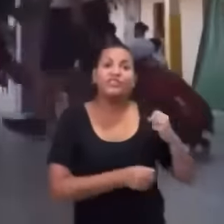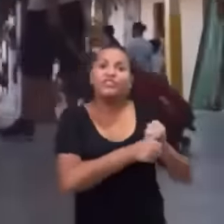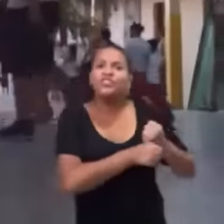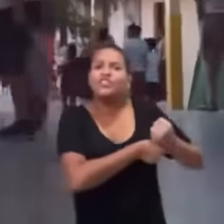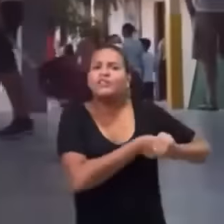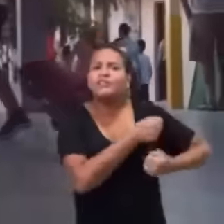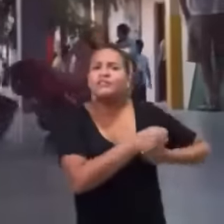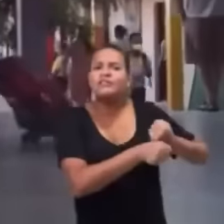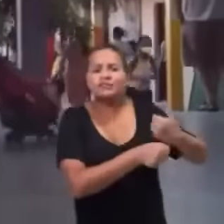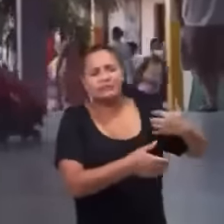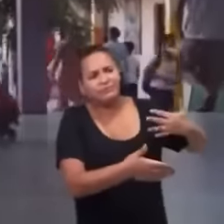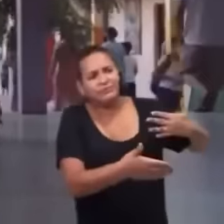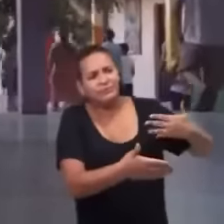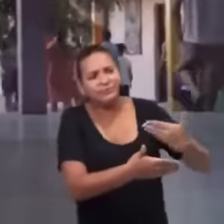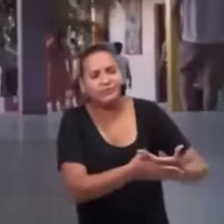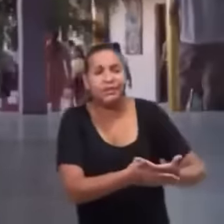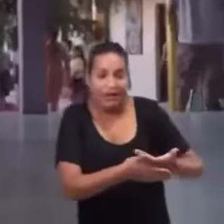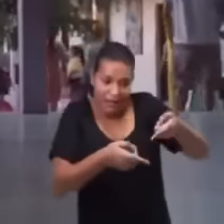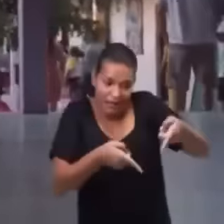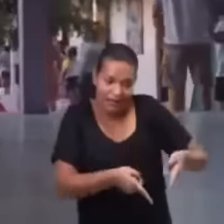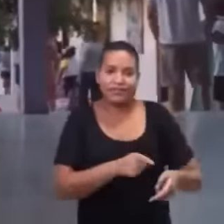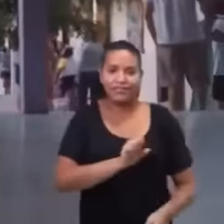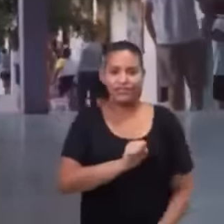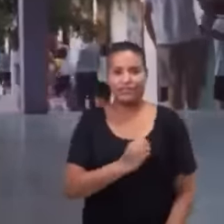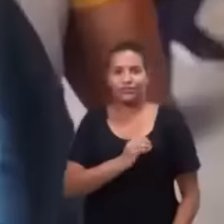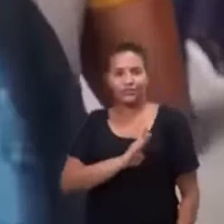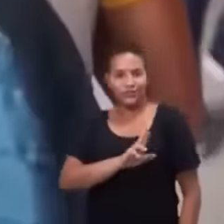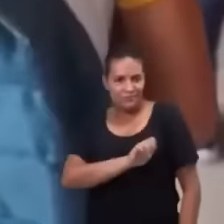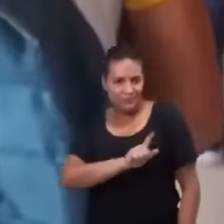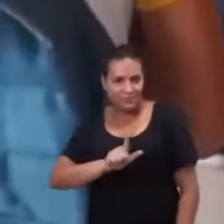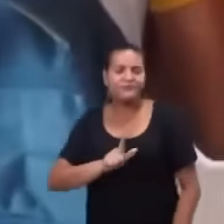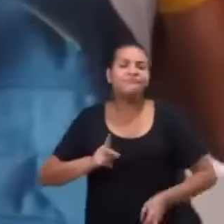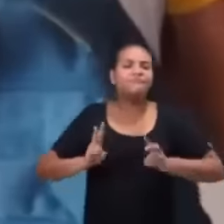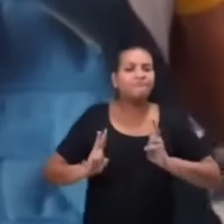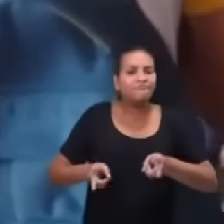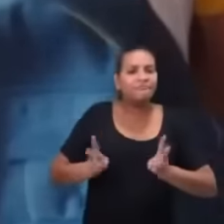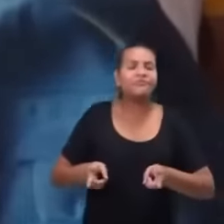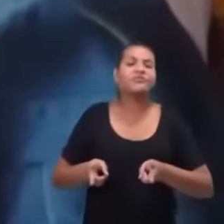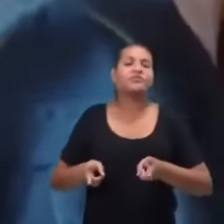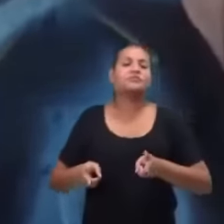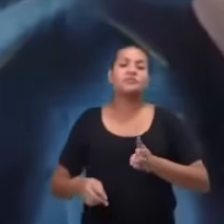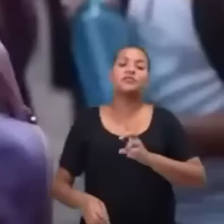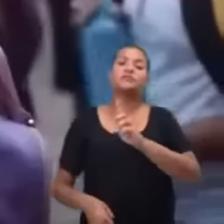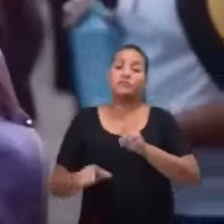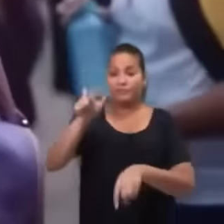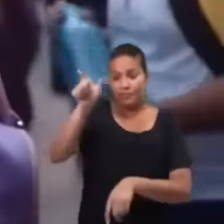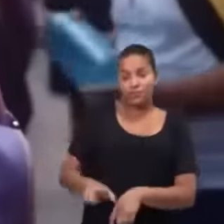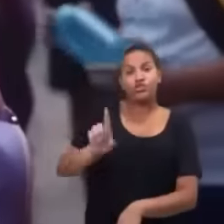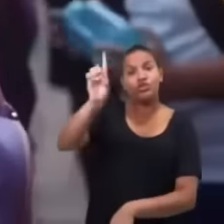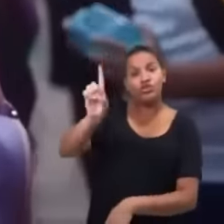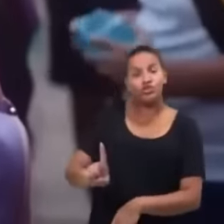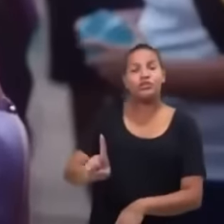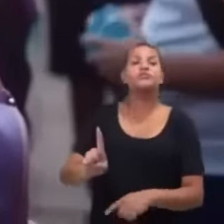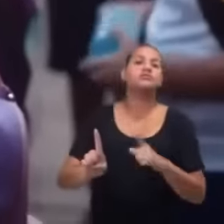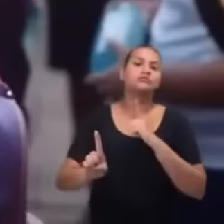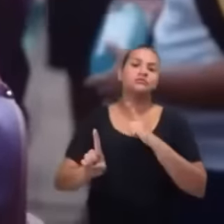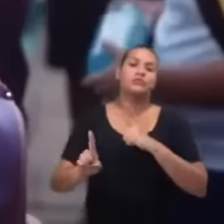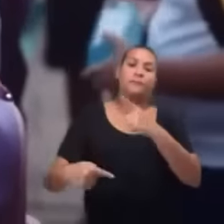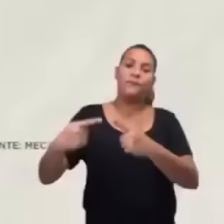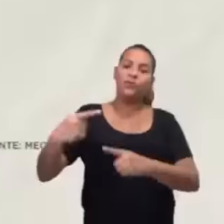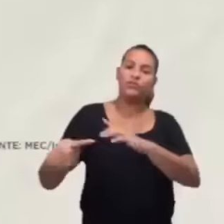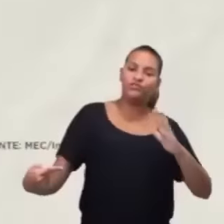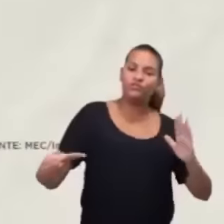que ainda hoje vemos em grande parte dos municípios brasileiros, com diretores selecionados apenas por indicação política, sem